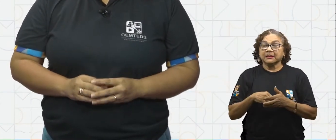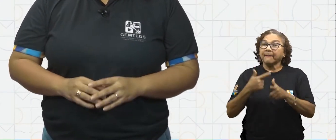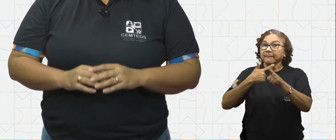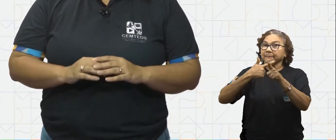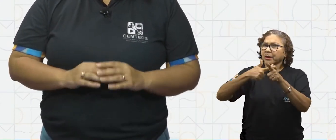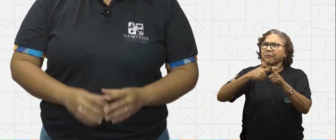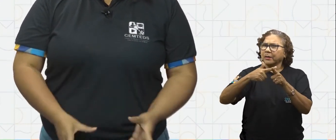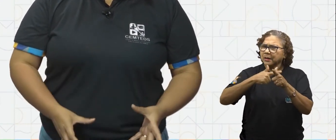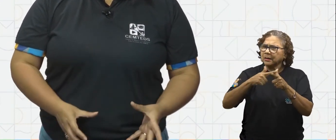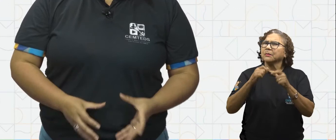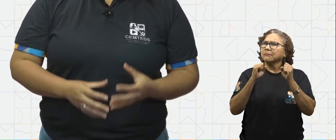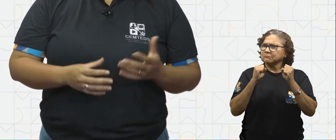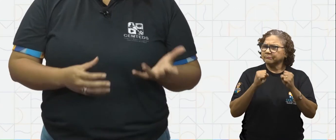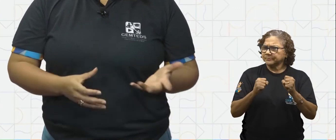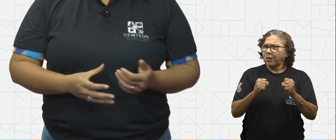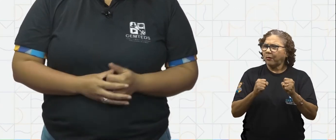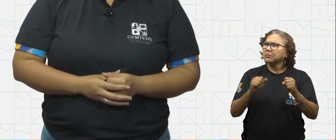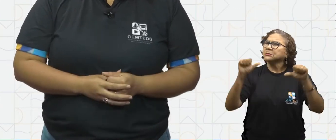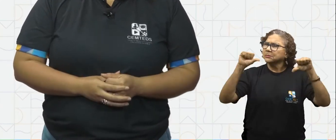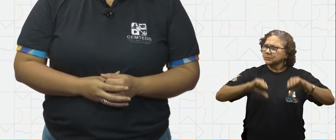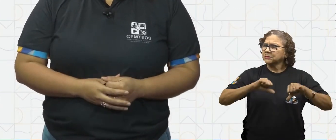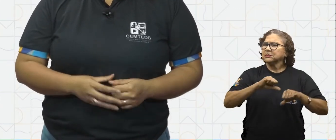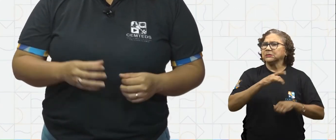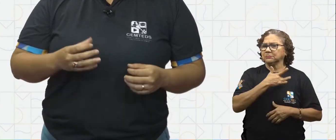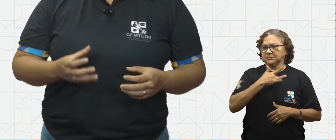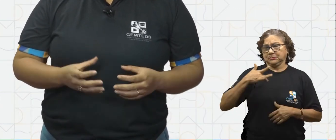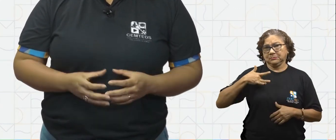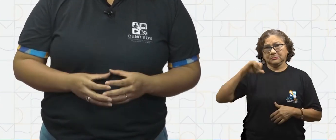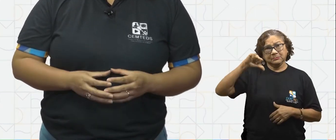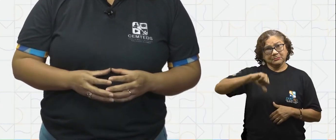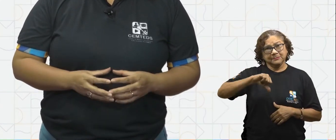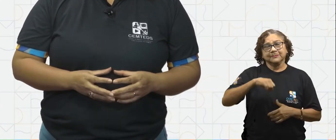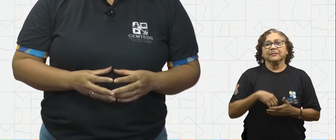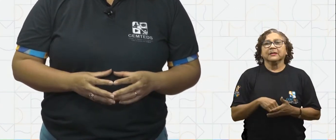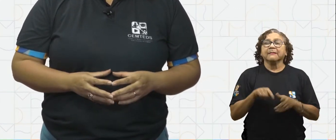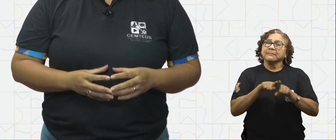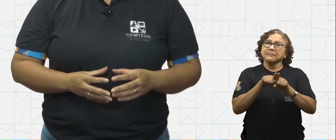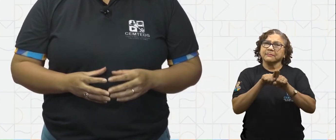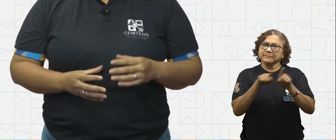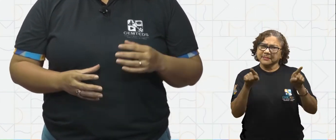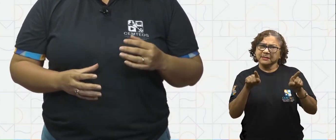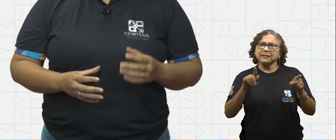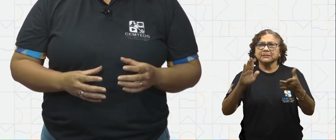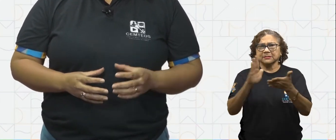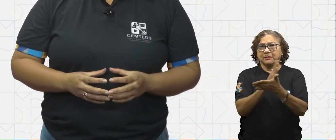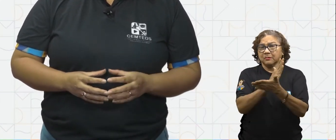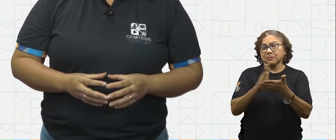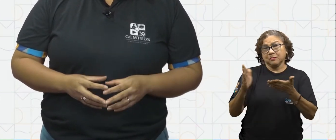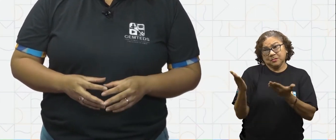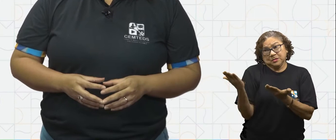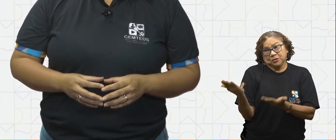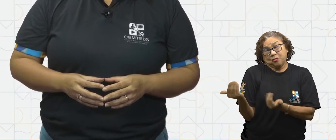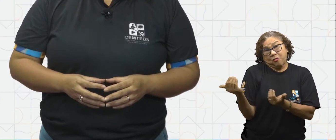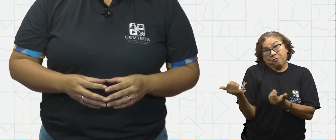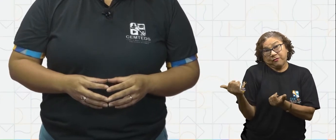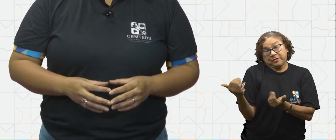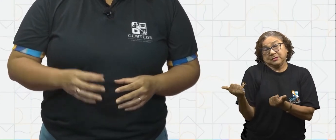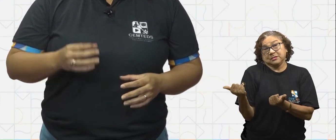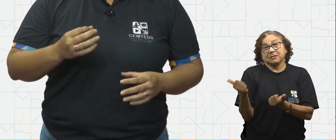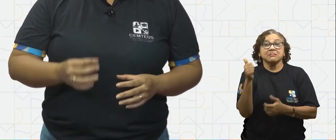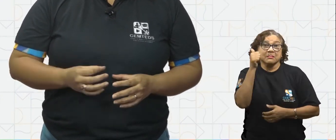pode afetar qualquer um em qualquer idade, porém é mais comum em mulheres jovens e